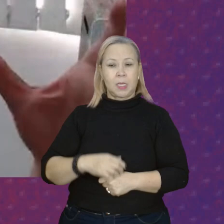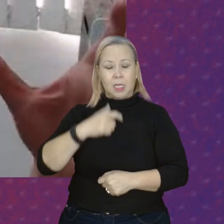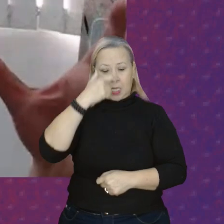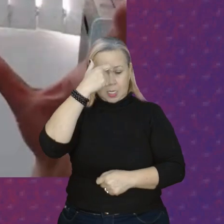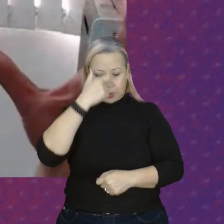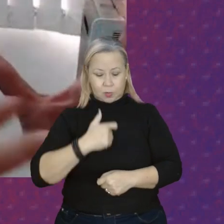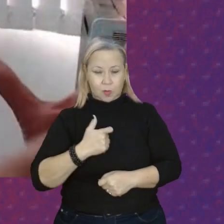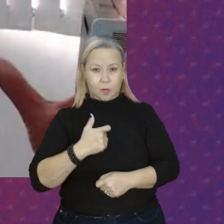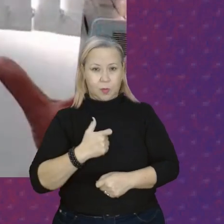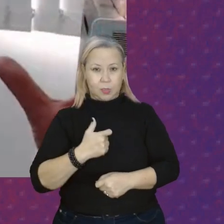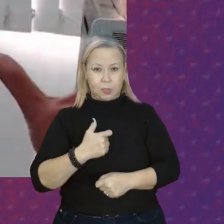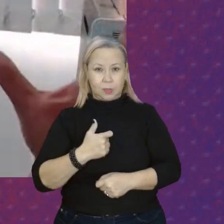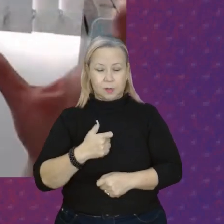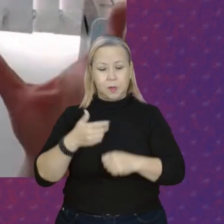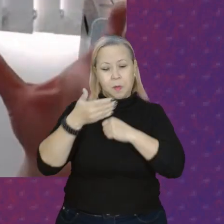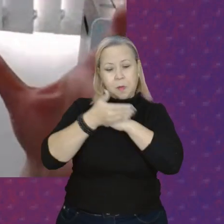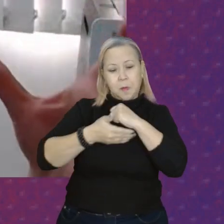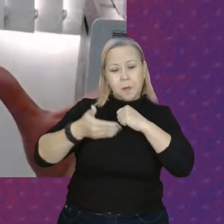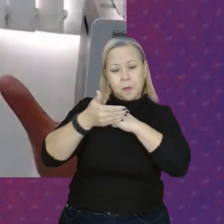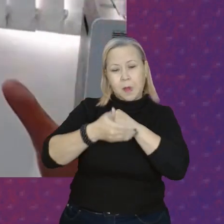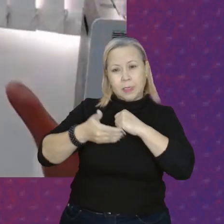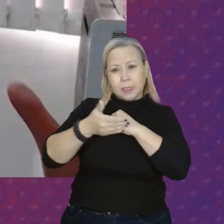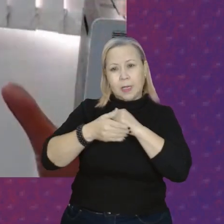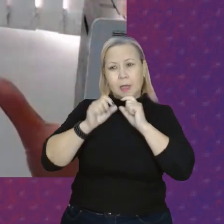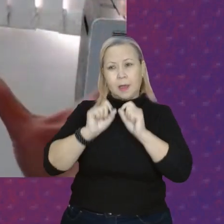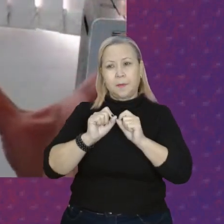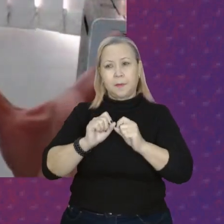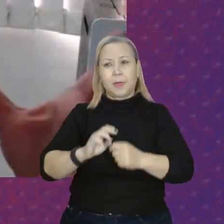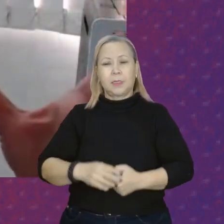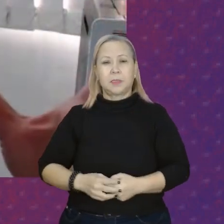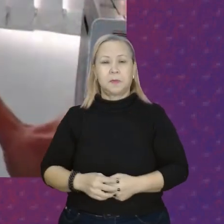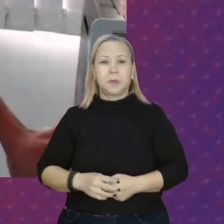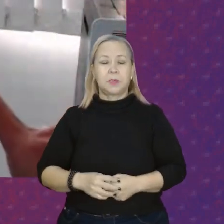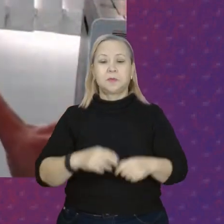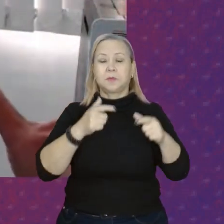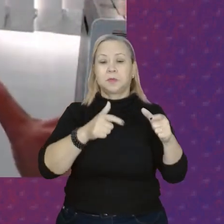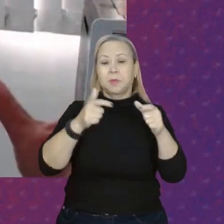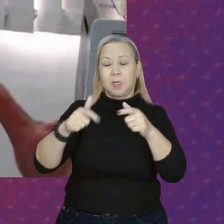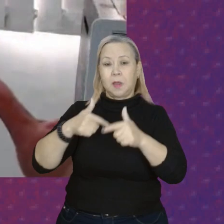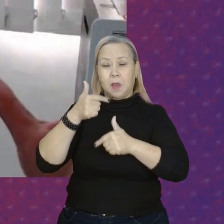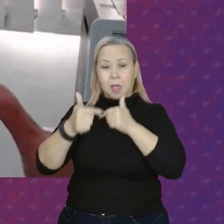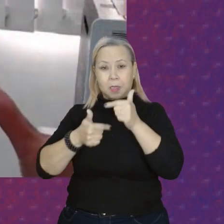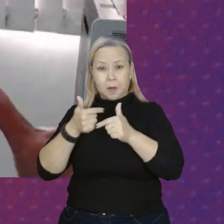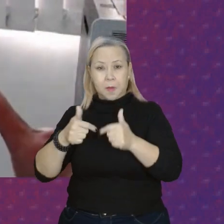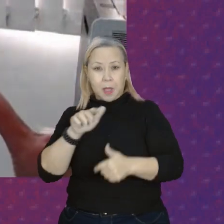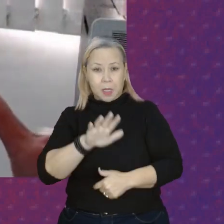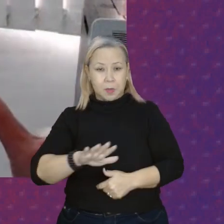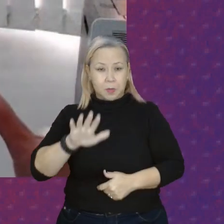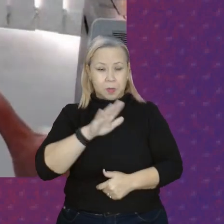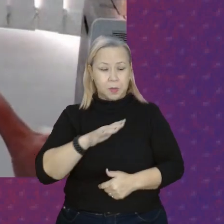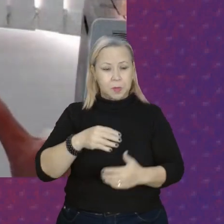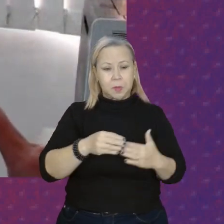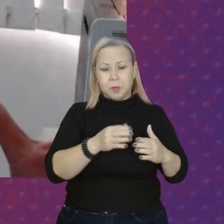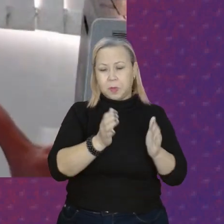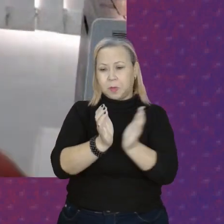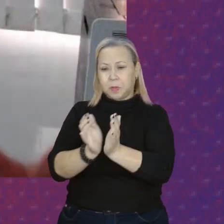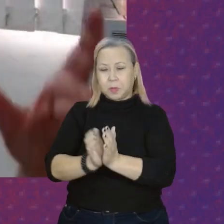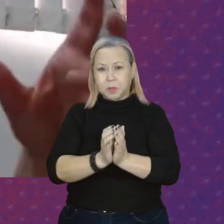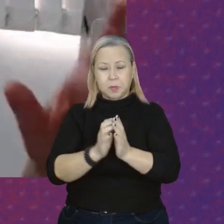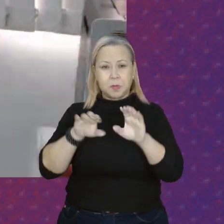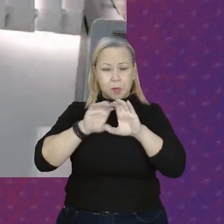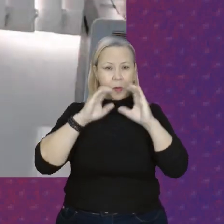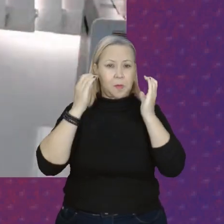somos basicamente todo o corpo de trabalho em todos os segmentos da comunidade